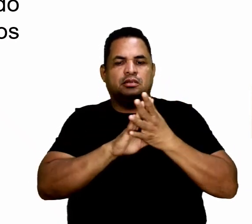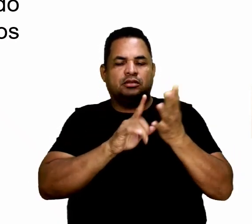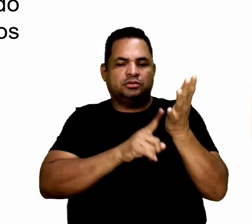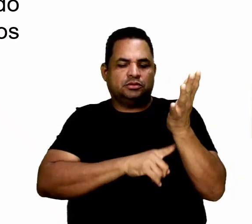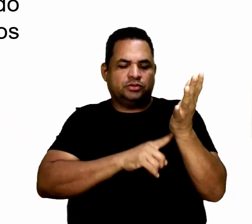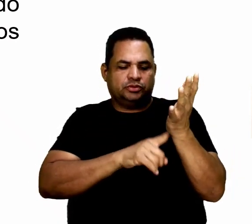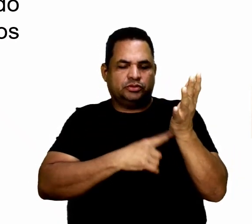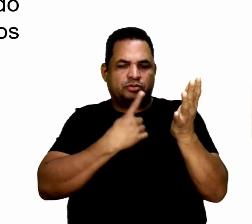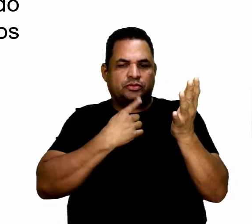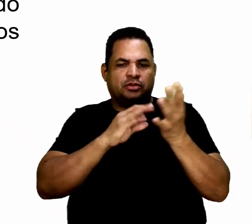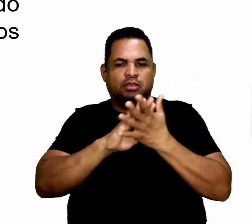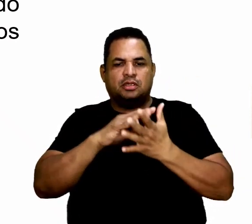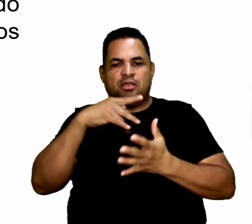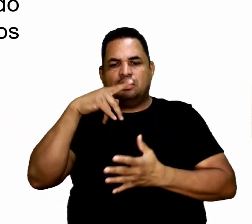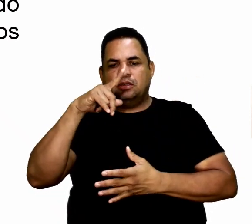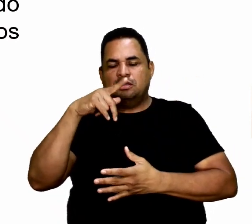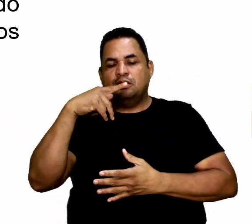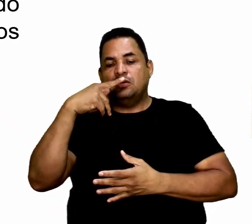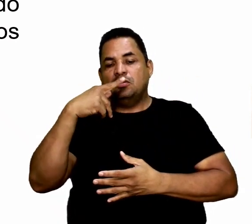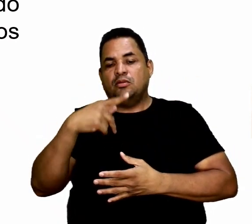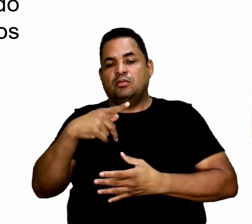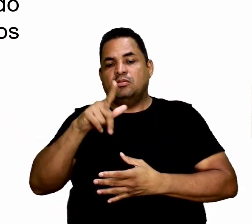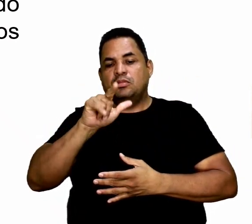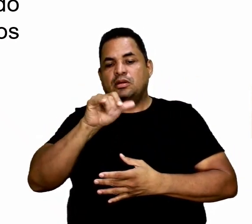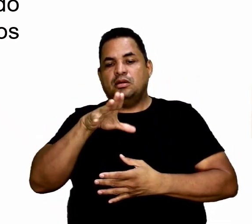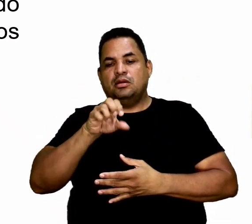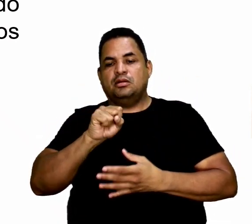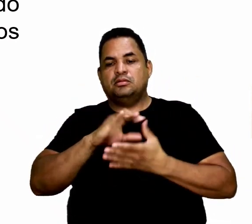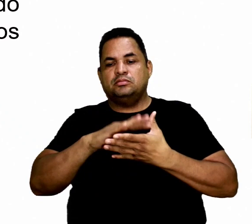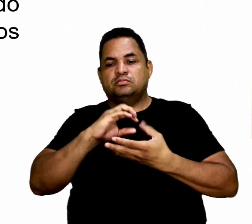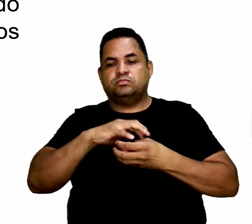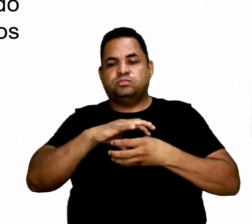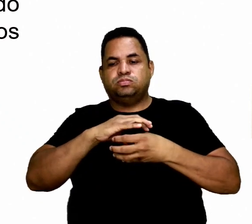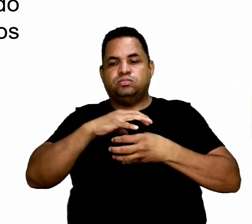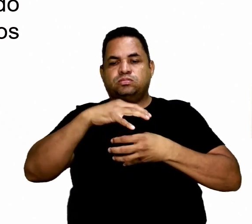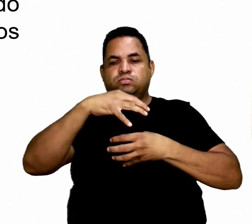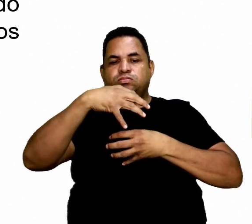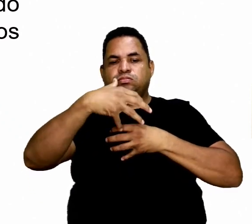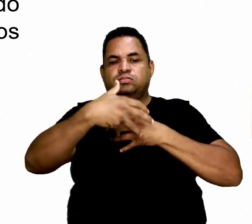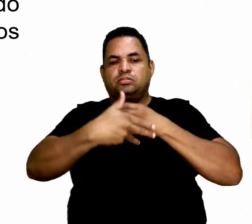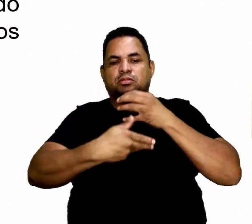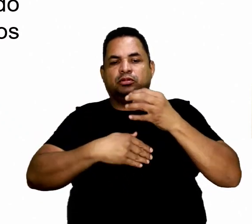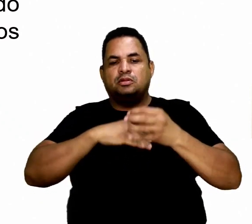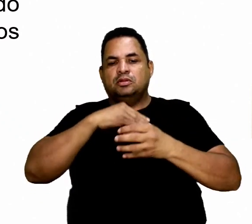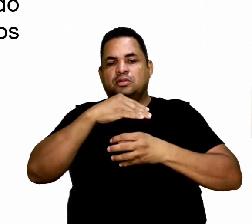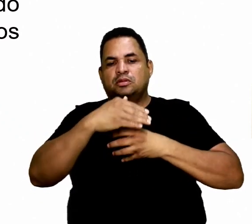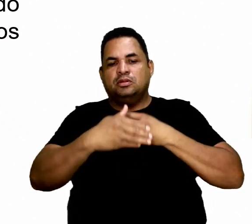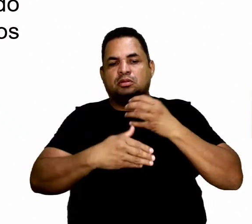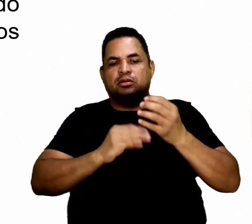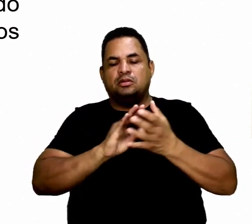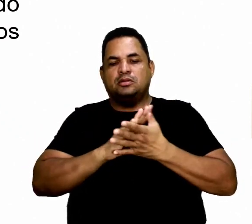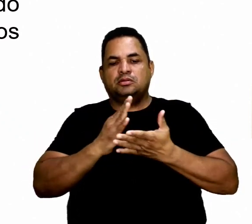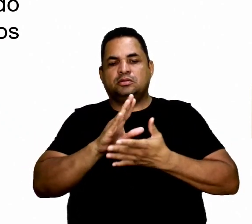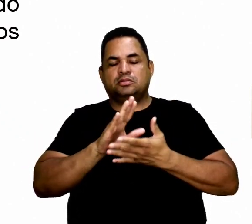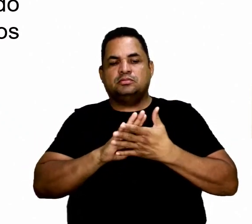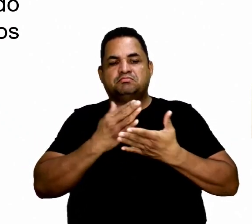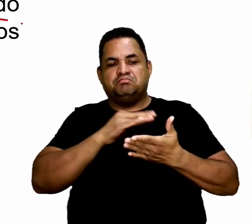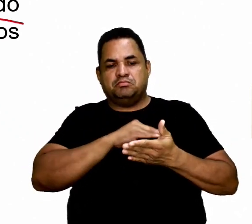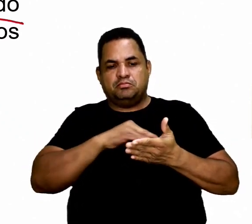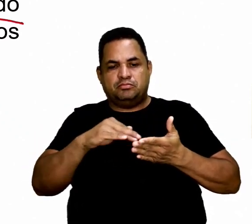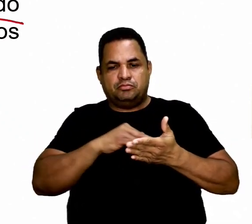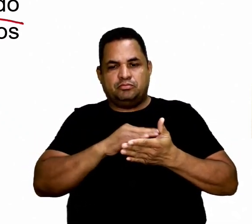sangue é o plasma. Esse plasma transborda e passa aí a fazer parte, né? Compor a linfa. Parte desse plasma